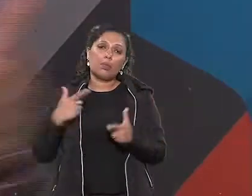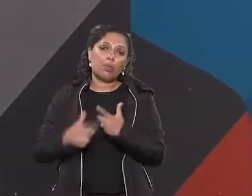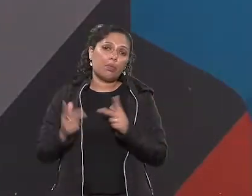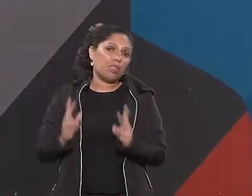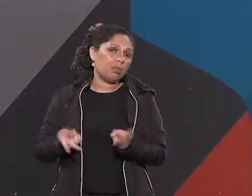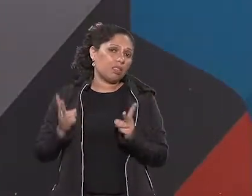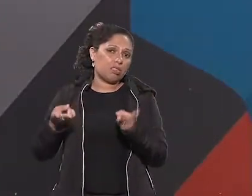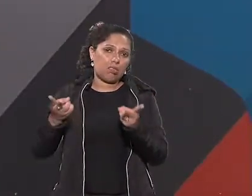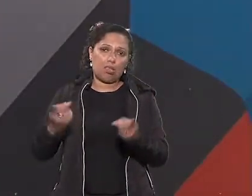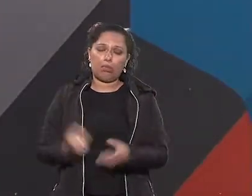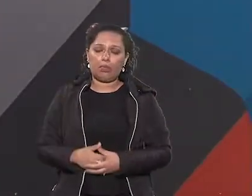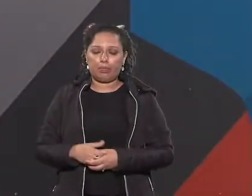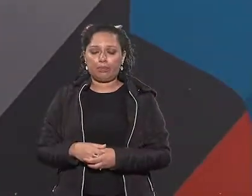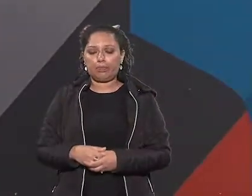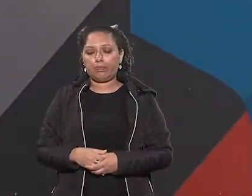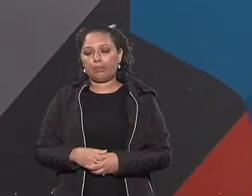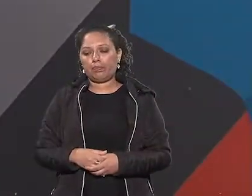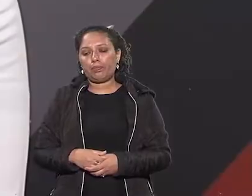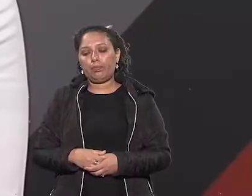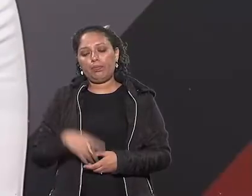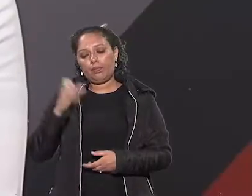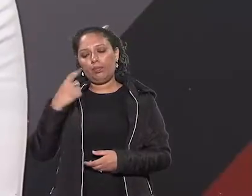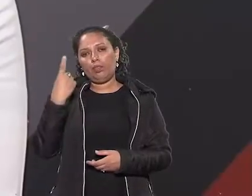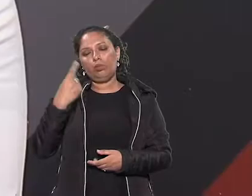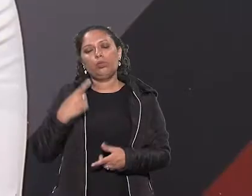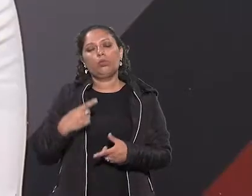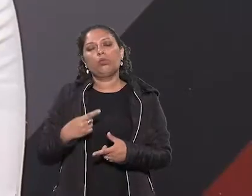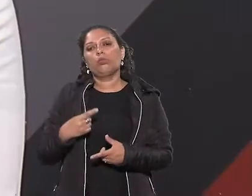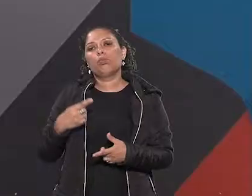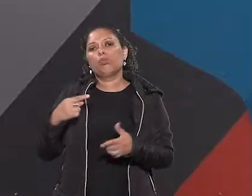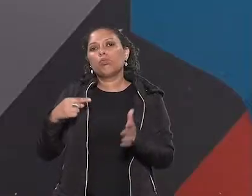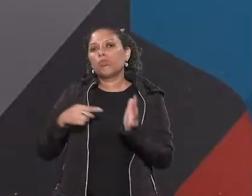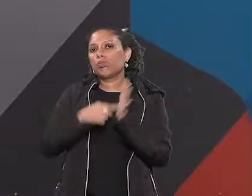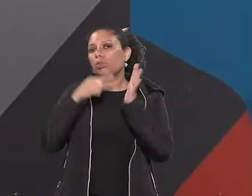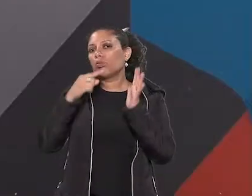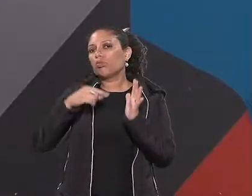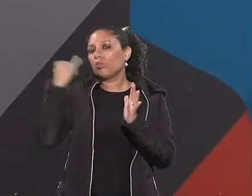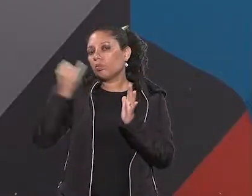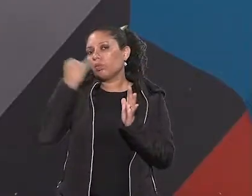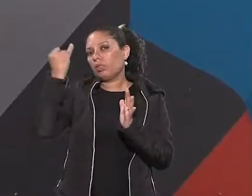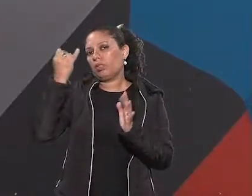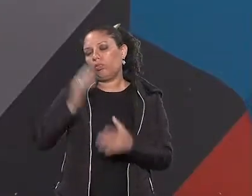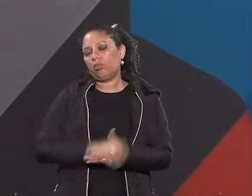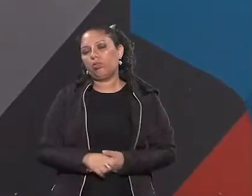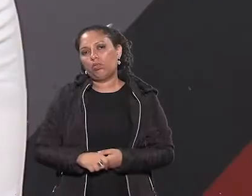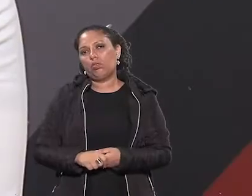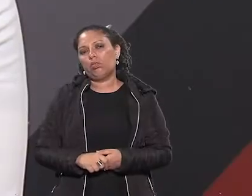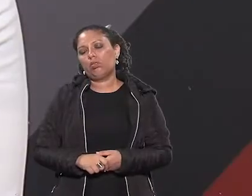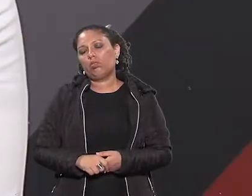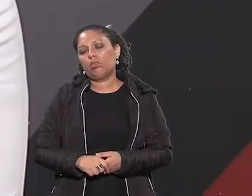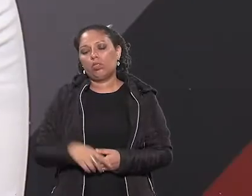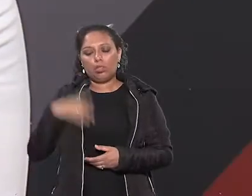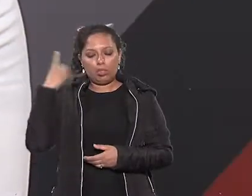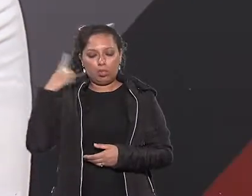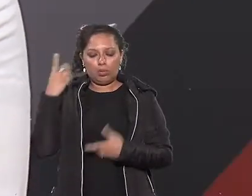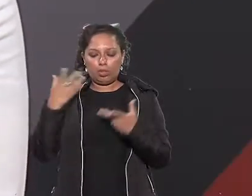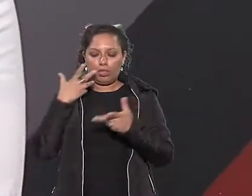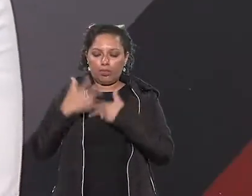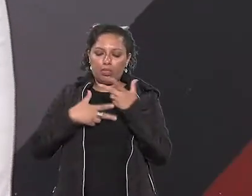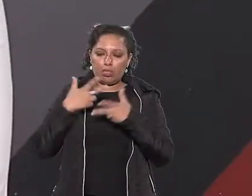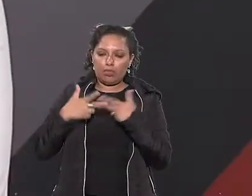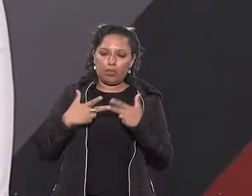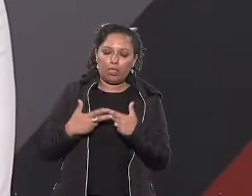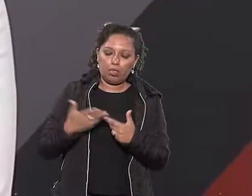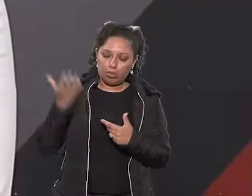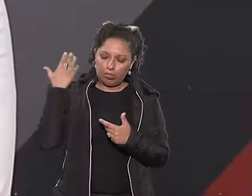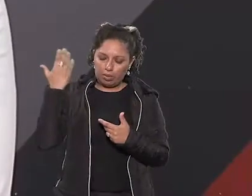sangria nos cofres públicos. Então, esse é um dos pontos mais relevantes. Eu queria que o senhor falasse um pouquinho.